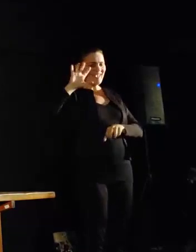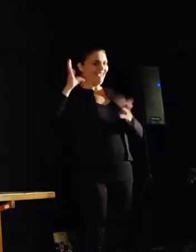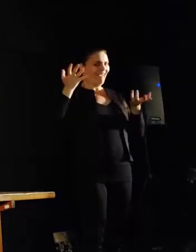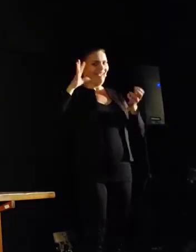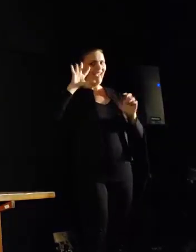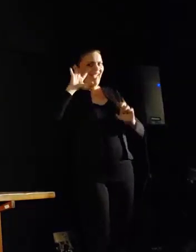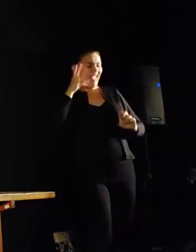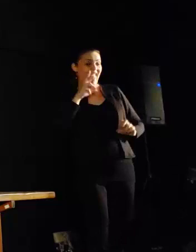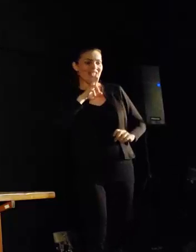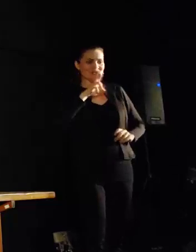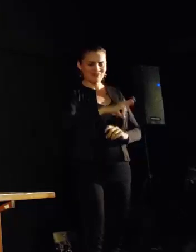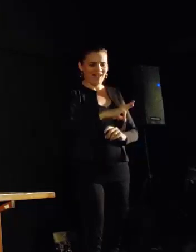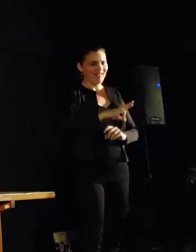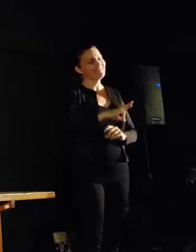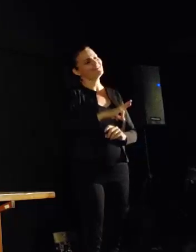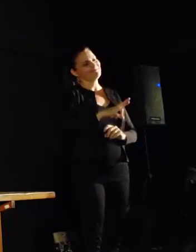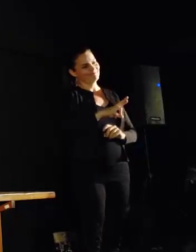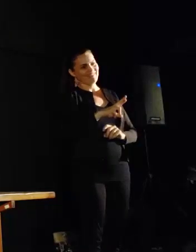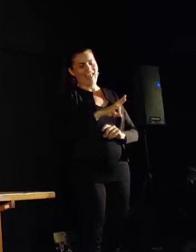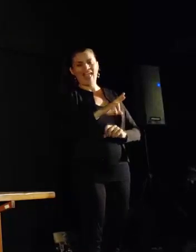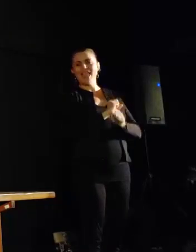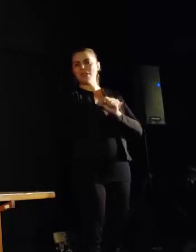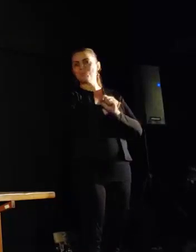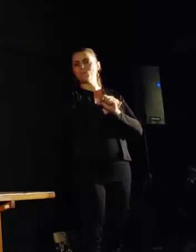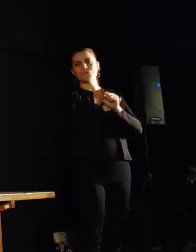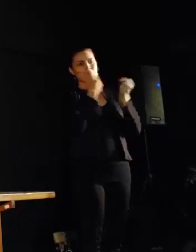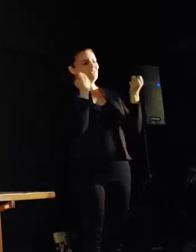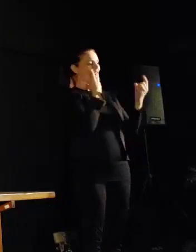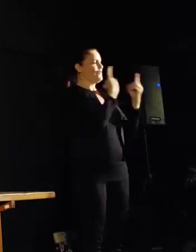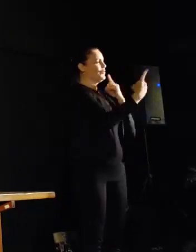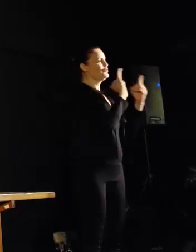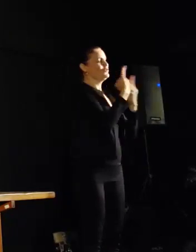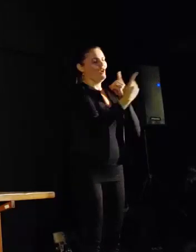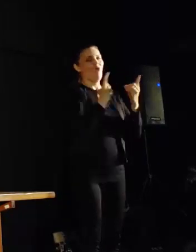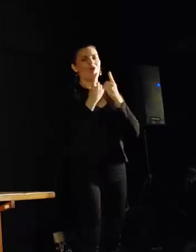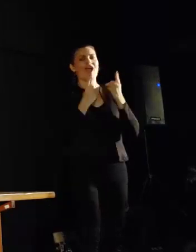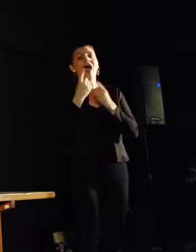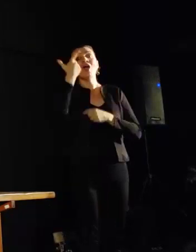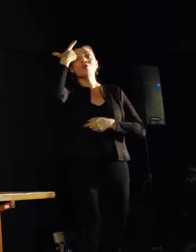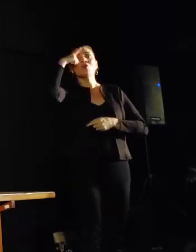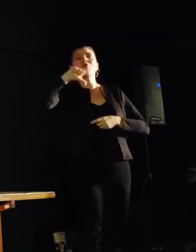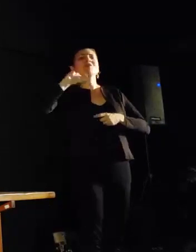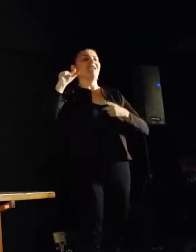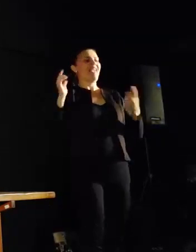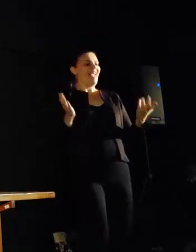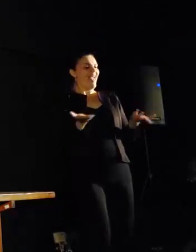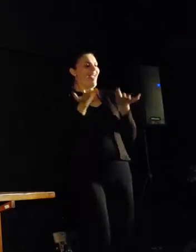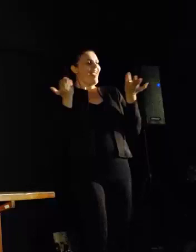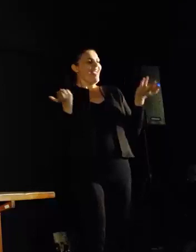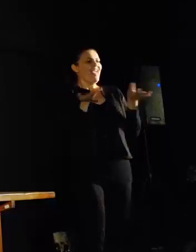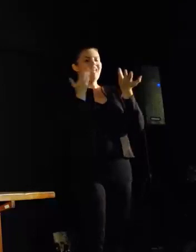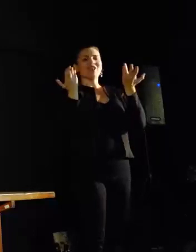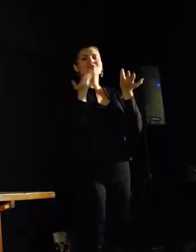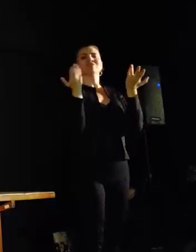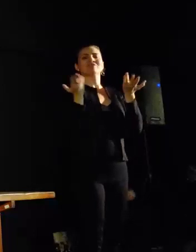acharia até... Porque, veja, desculpa, não é possível dialogar com quem elogia a tortura. Nunca será.